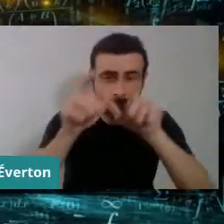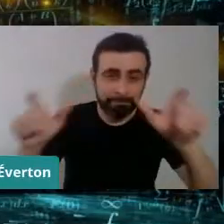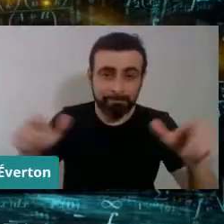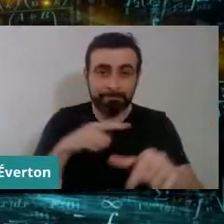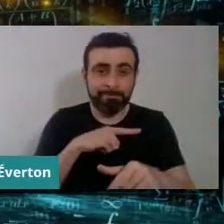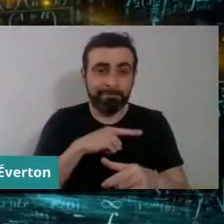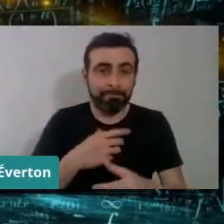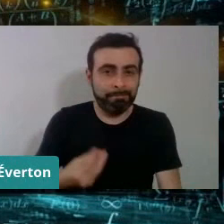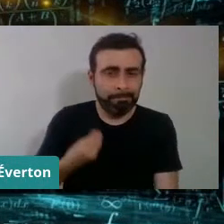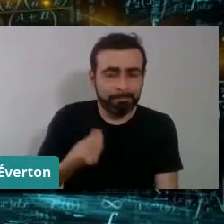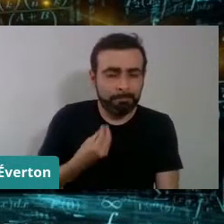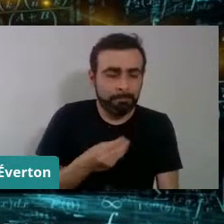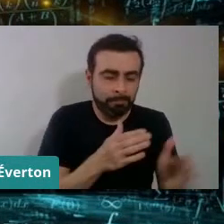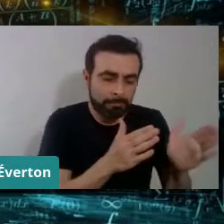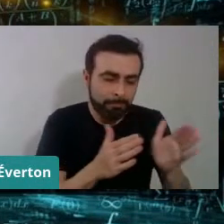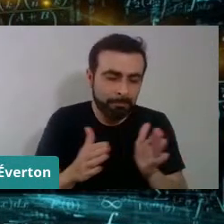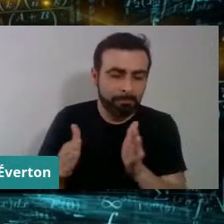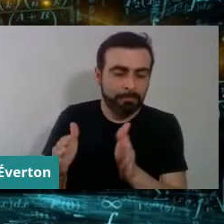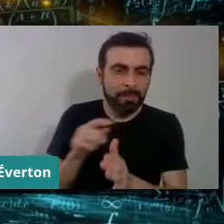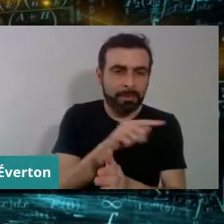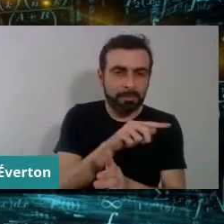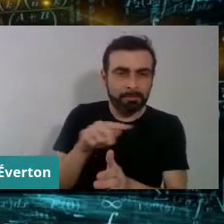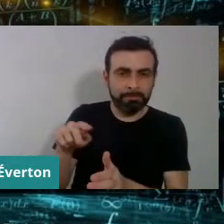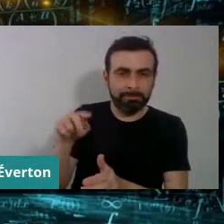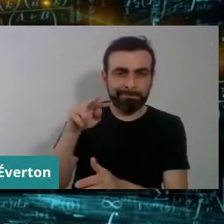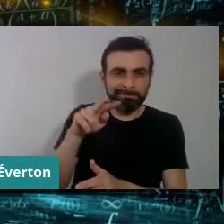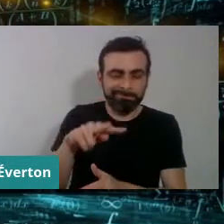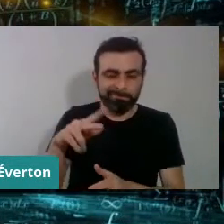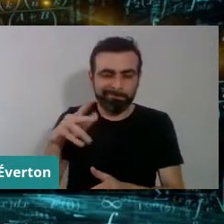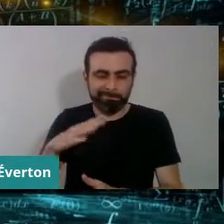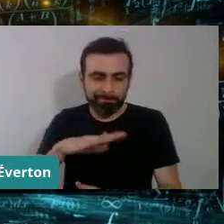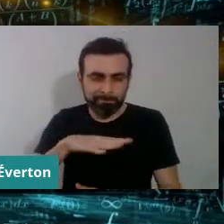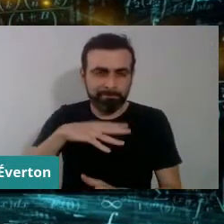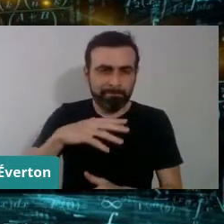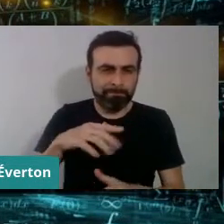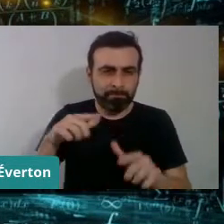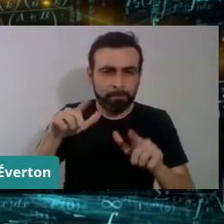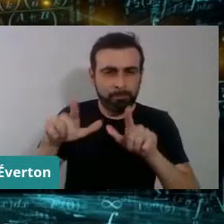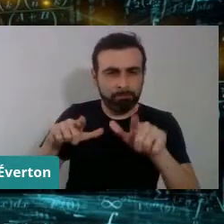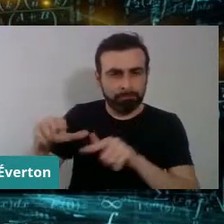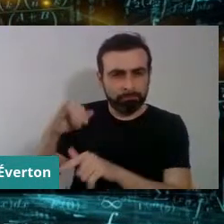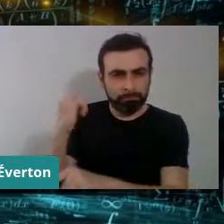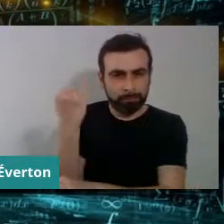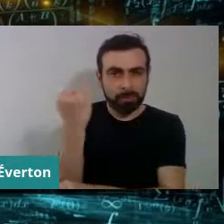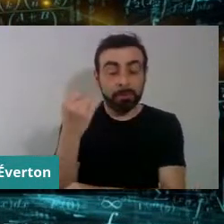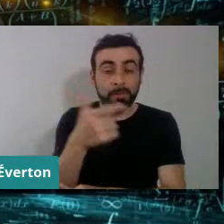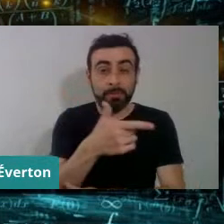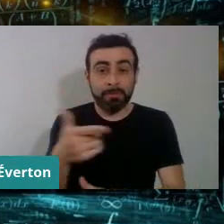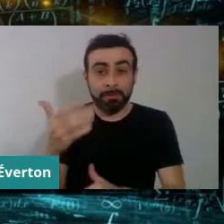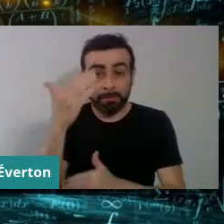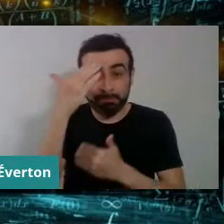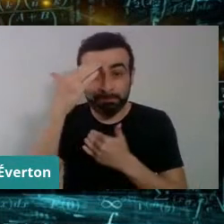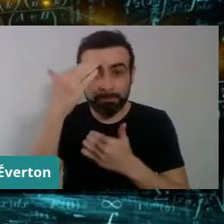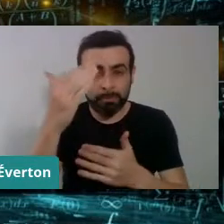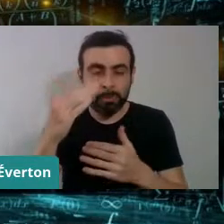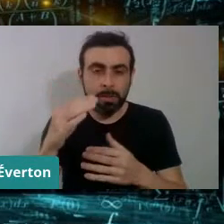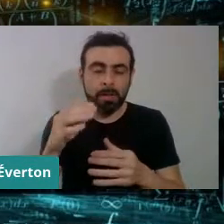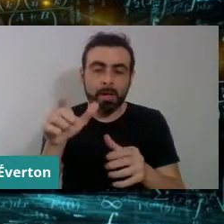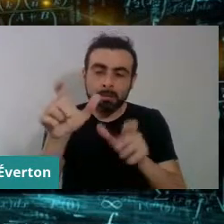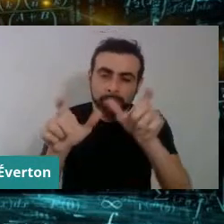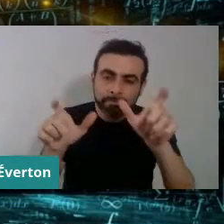vida toda e esses são imprescindíveis. Nosso muito obrigado a todos